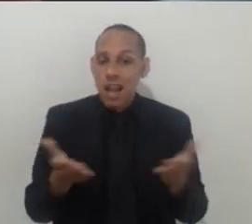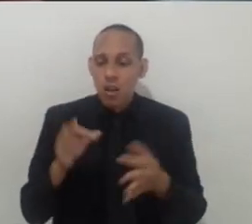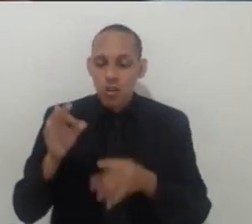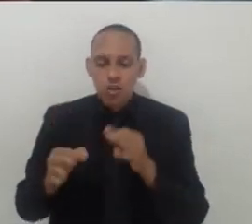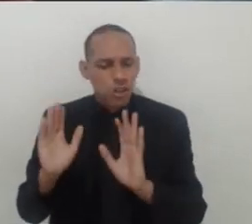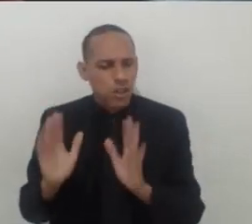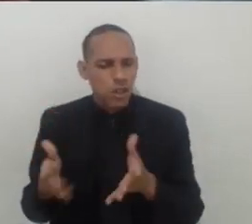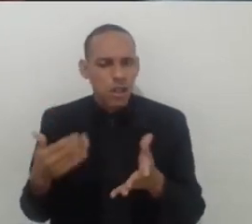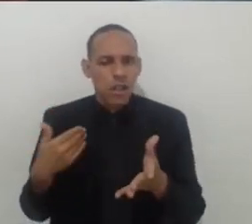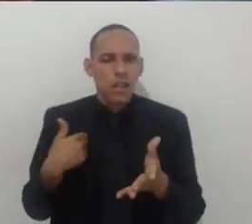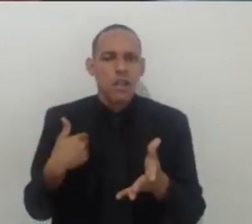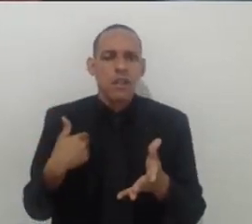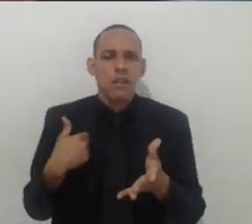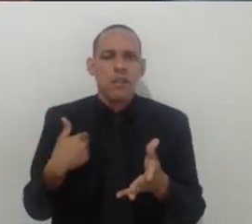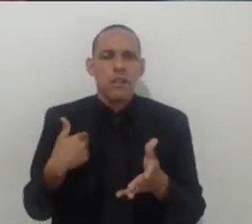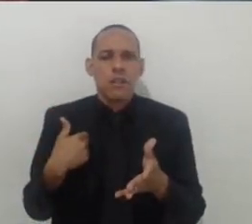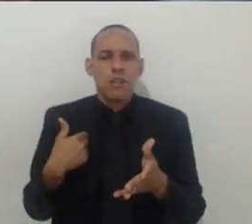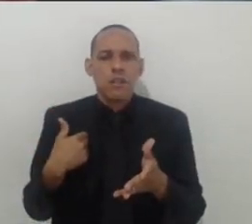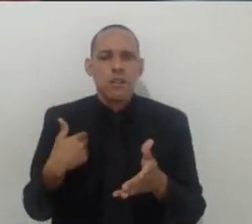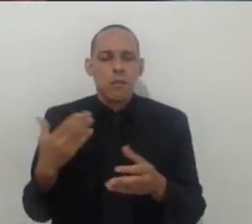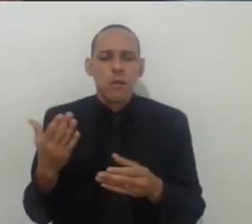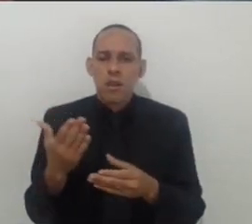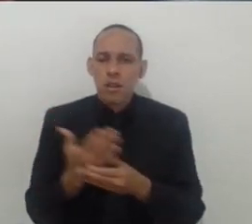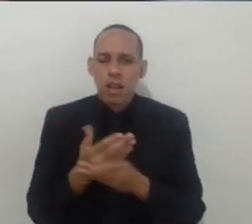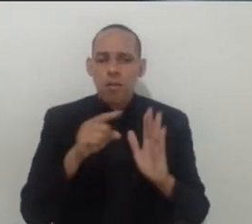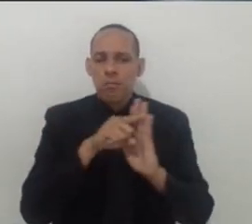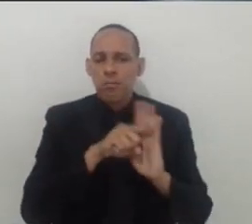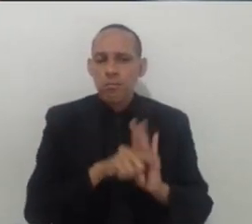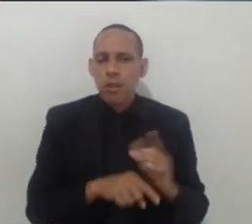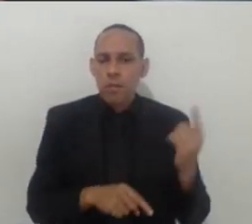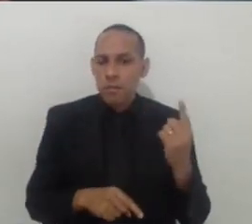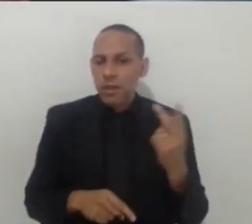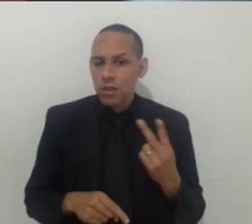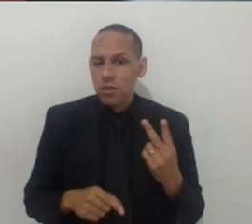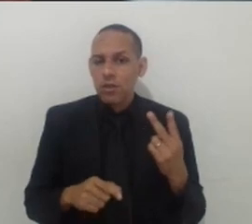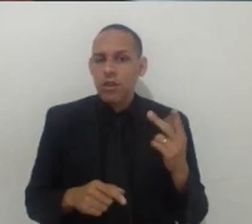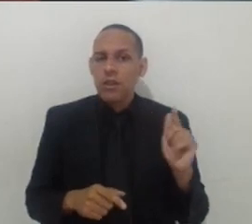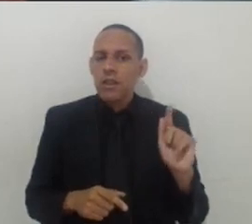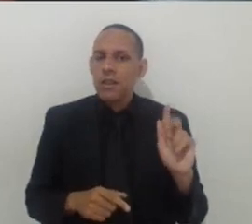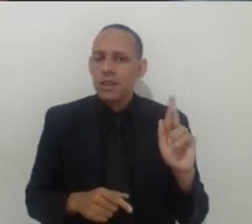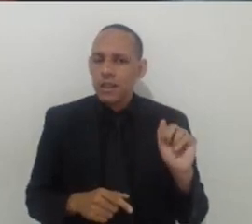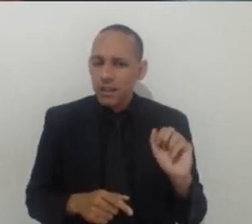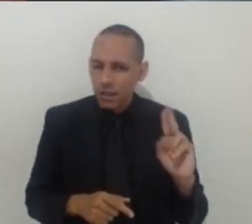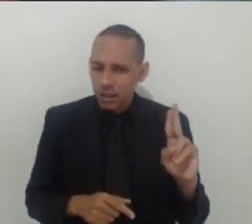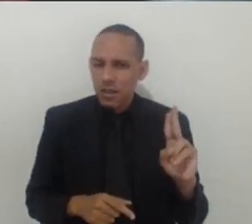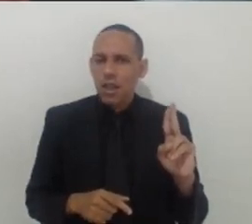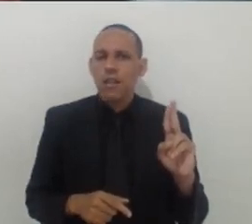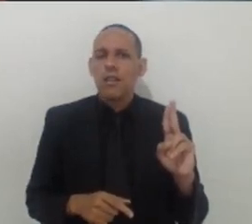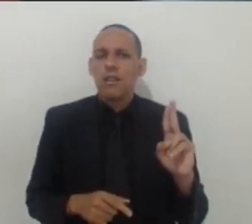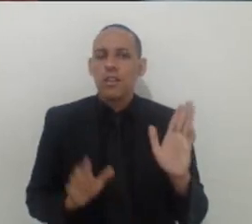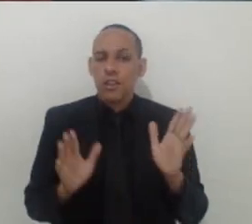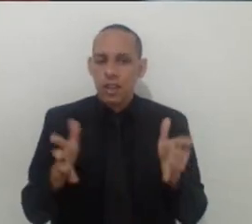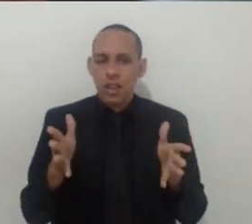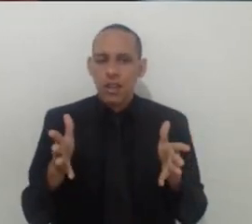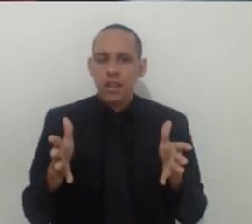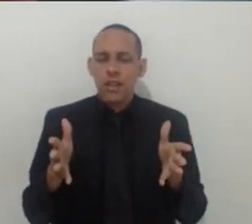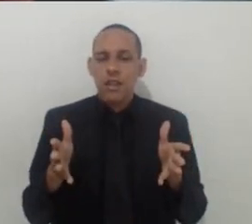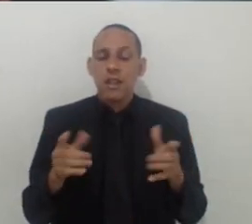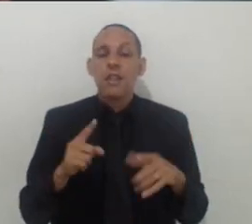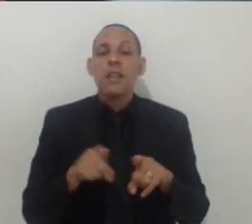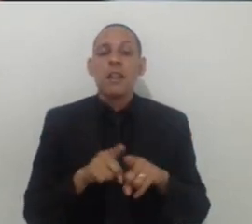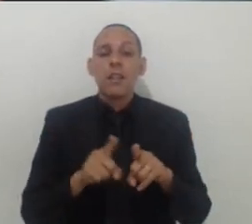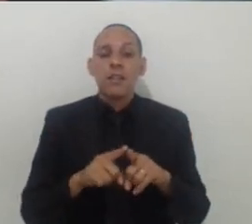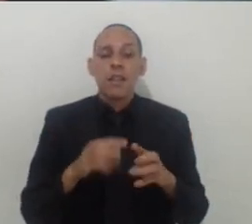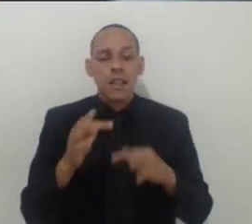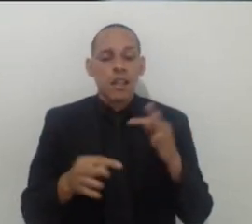que esse processo passou pela análise do primeiro e do segundo graus de jurisdição. E transitar, depois do trânsito julgado, nós